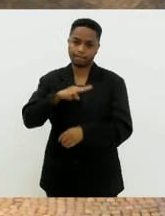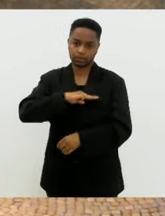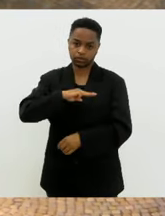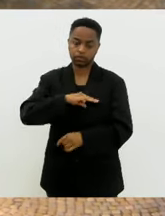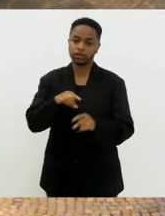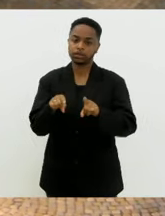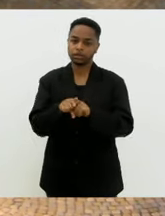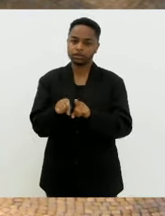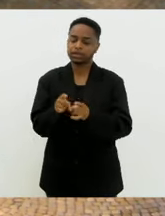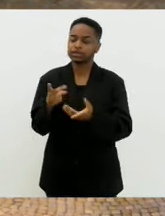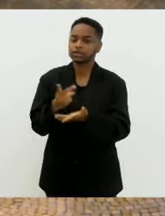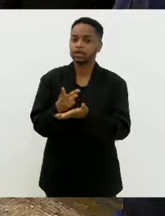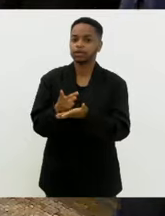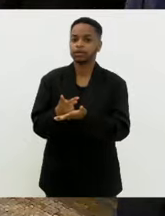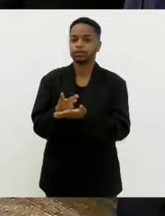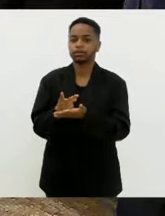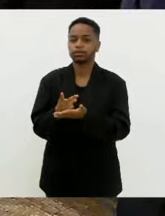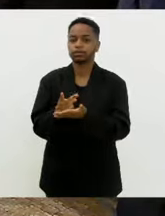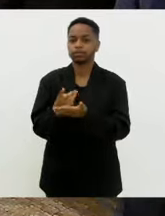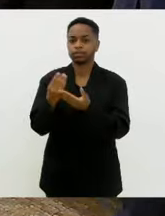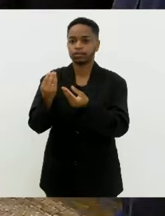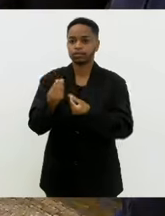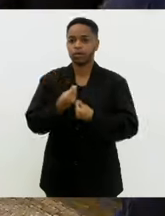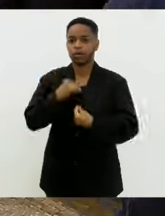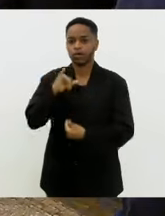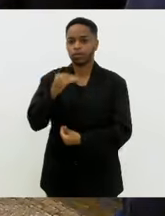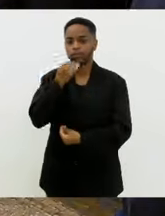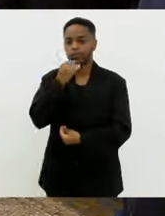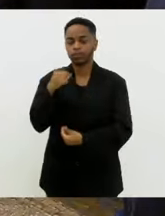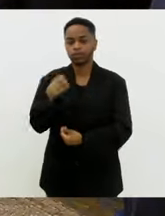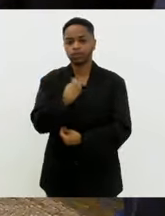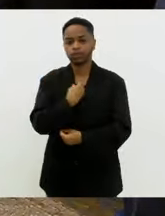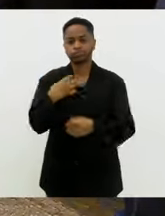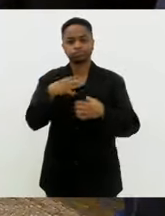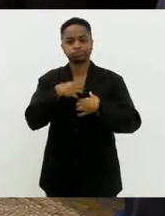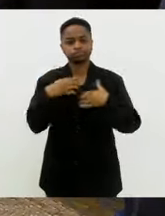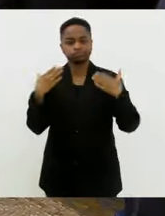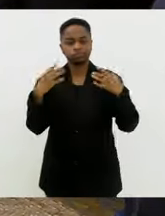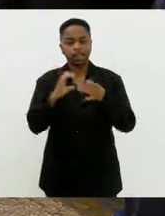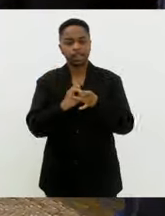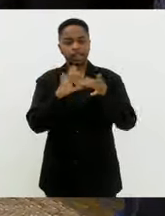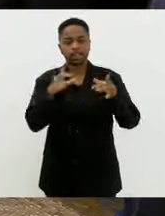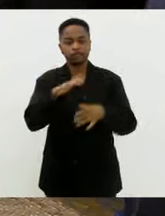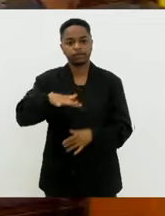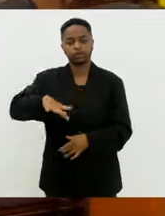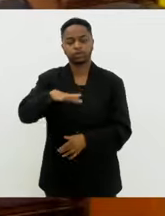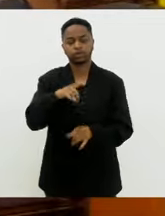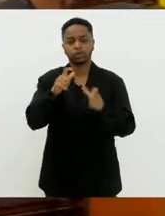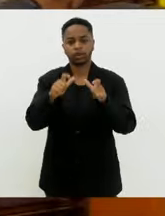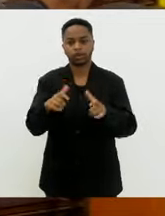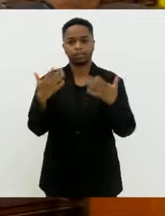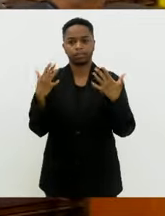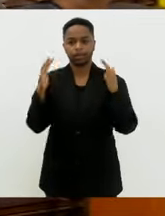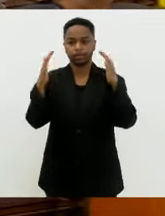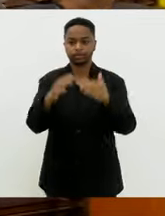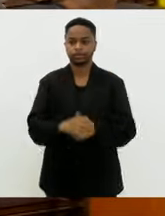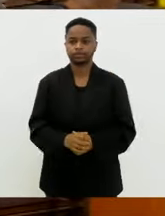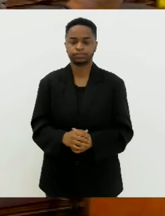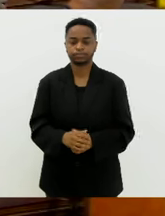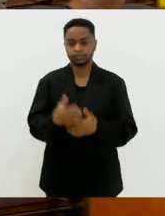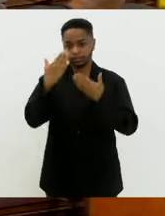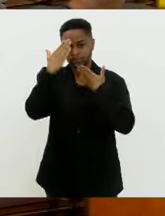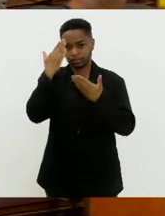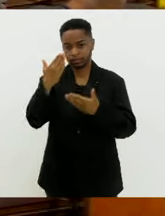dá chance para a gente andar e ficar muito à vontade naquele bairro. Parabéns. Muito obrigado, deputado Samuel. Deputado